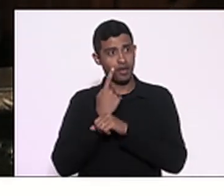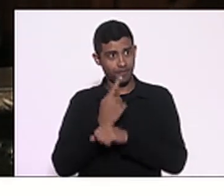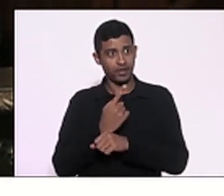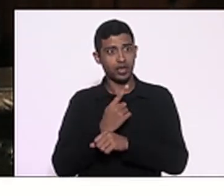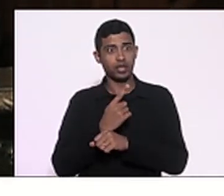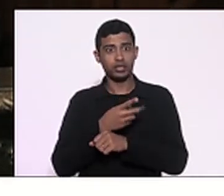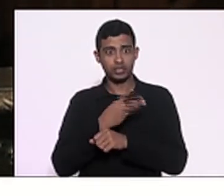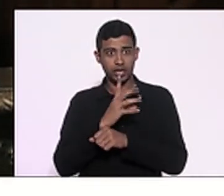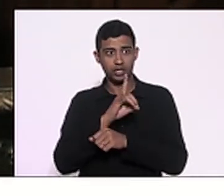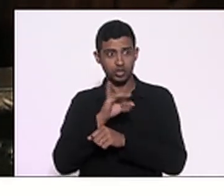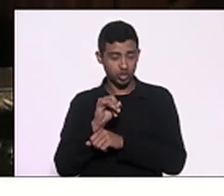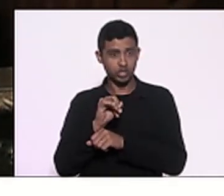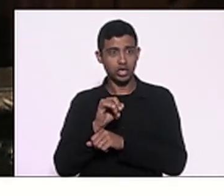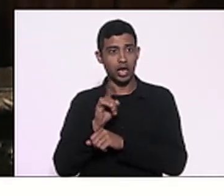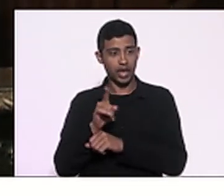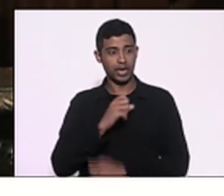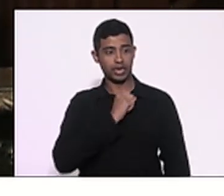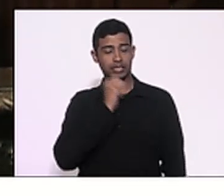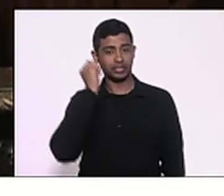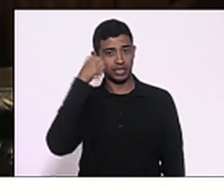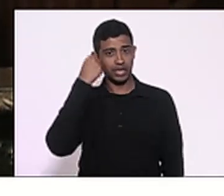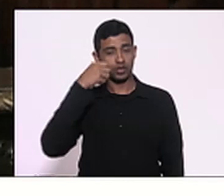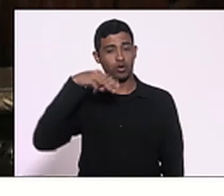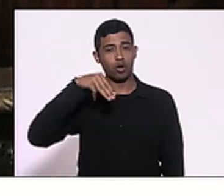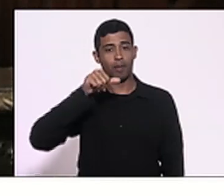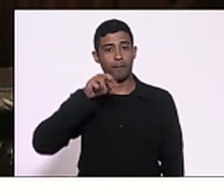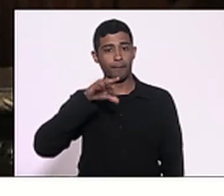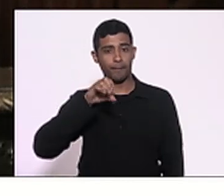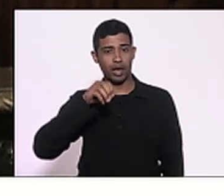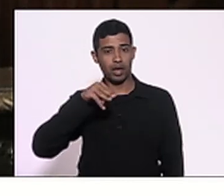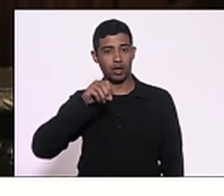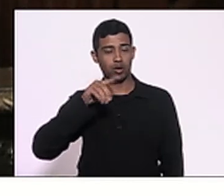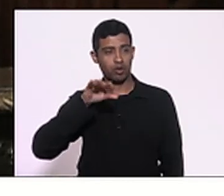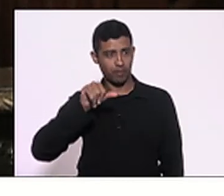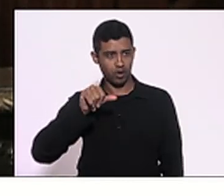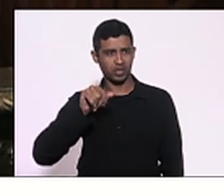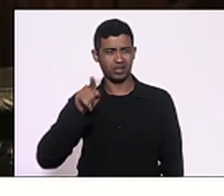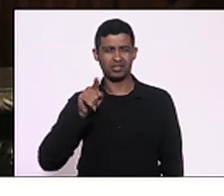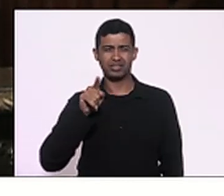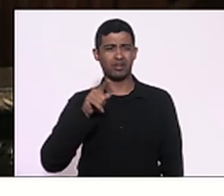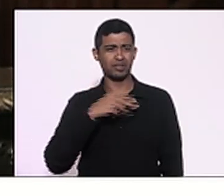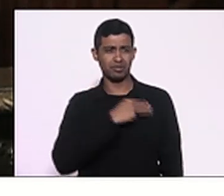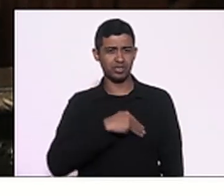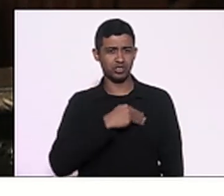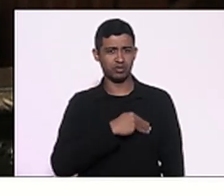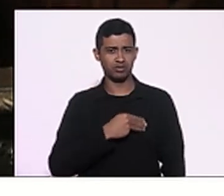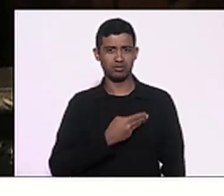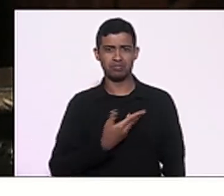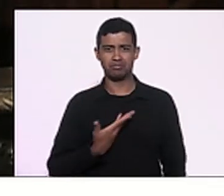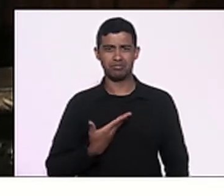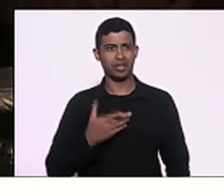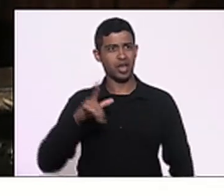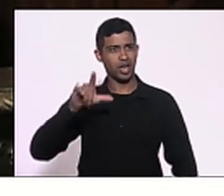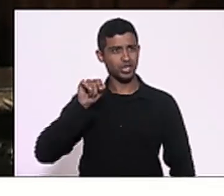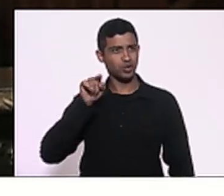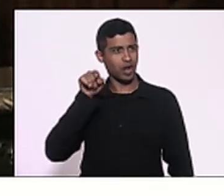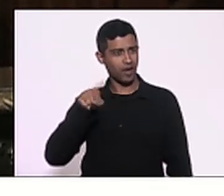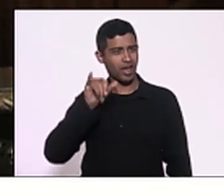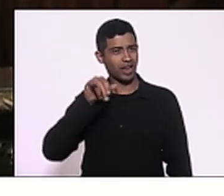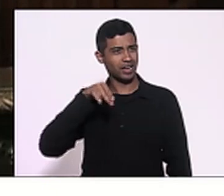O ministro recebeu o senador e 3 dias depois nomeou um interventor.